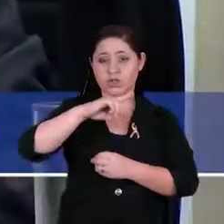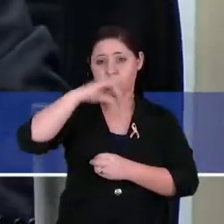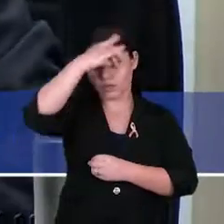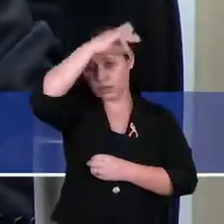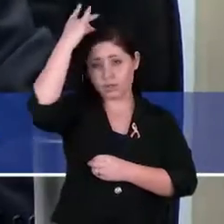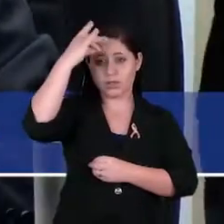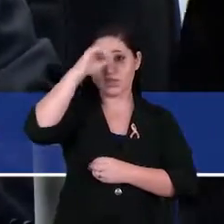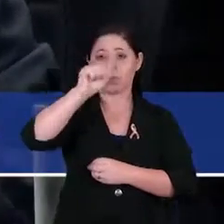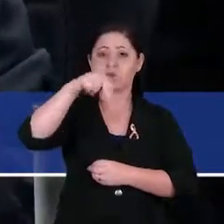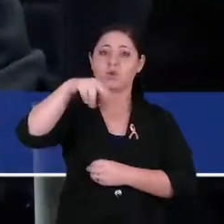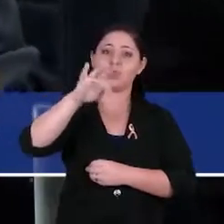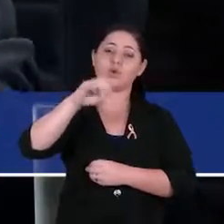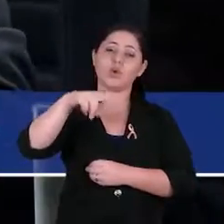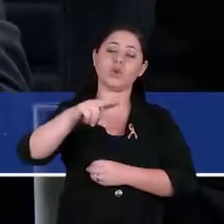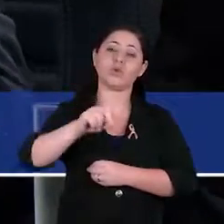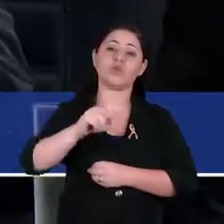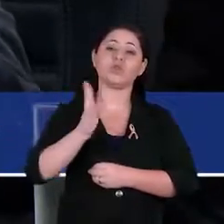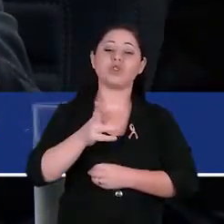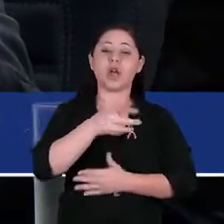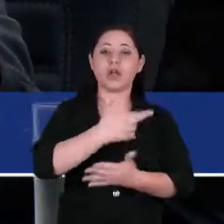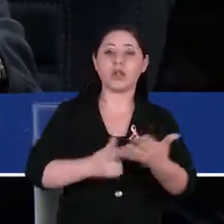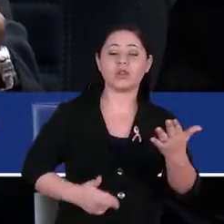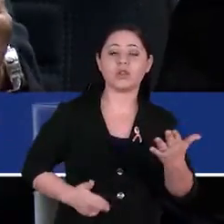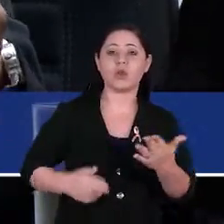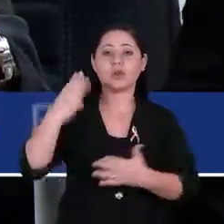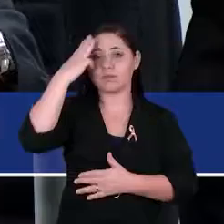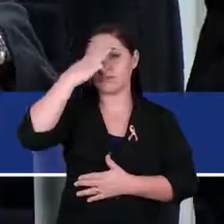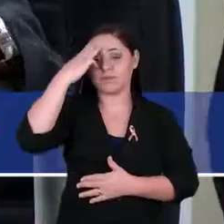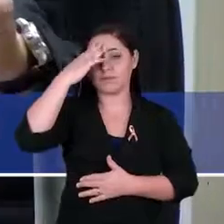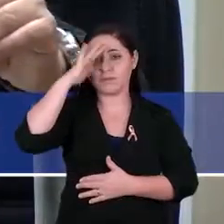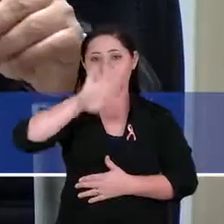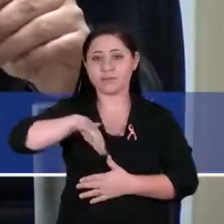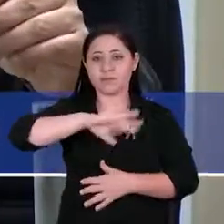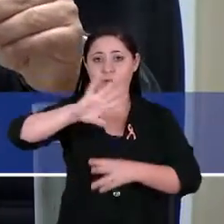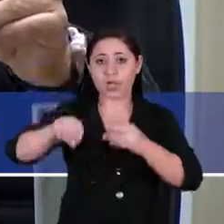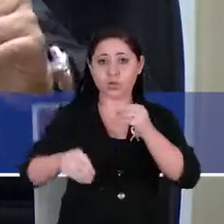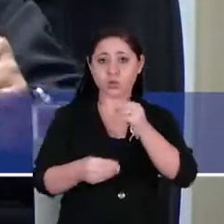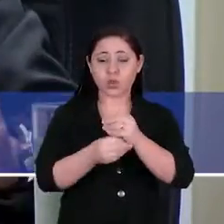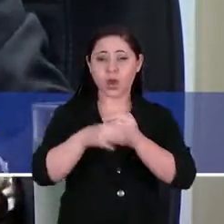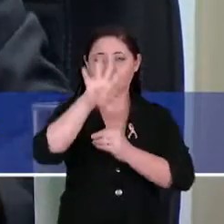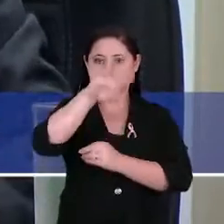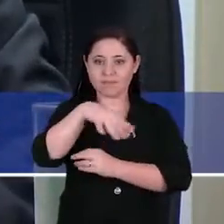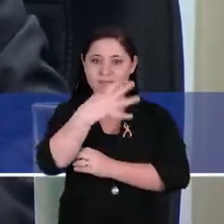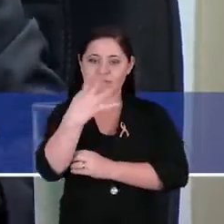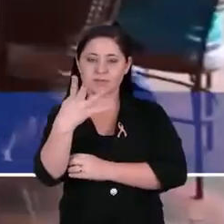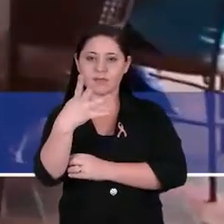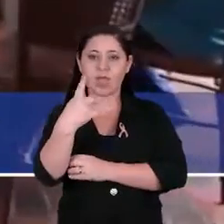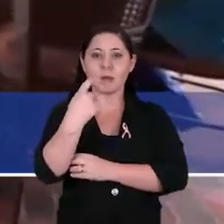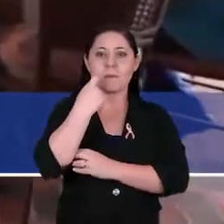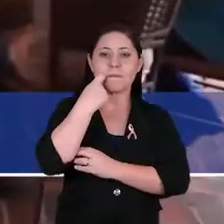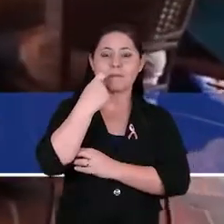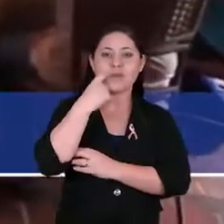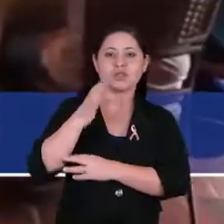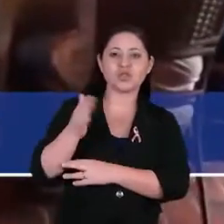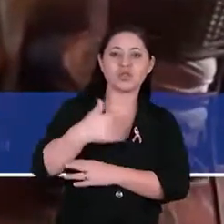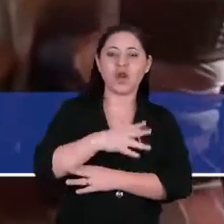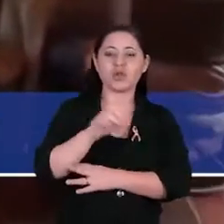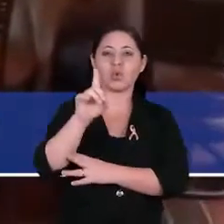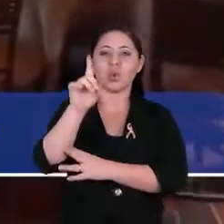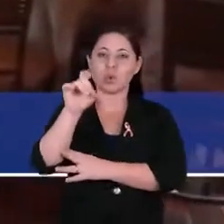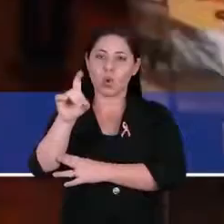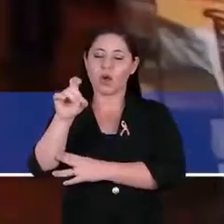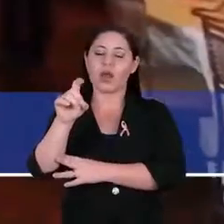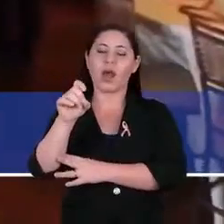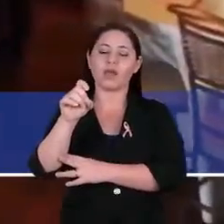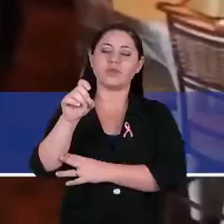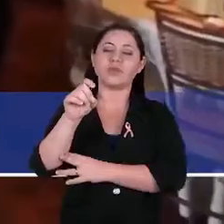já o de relatoria do deputado barbosinha também inclui no calendário oficial de eventos a peixada dourados